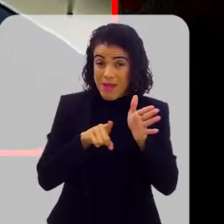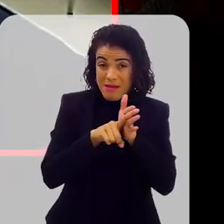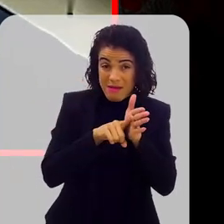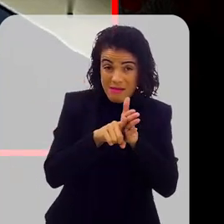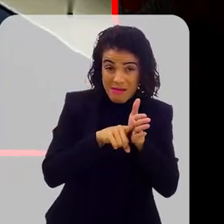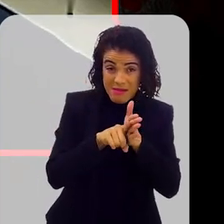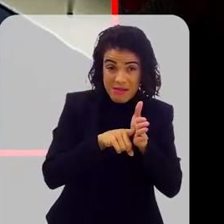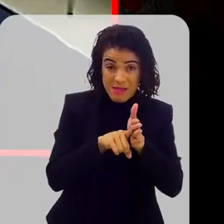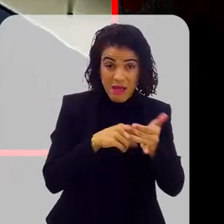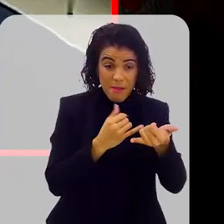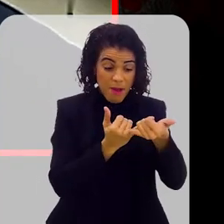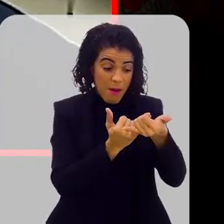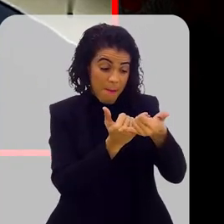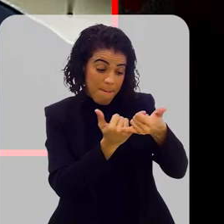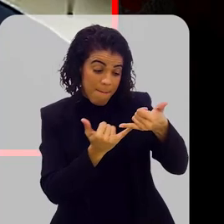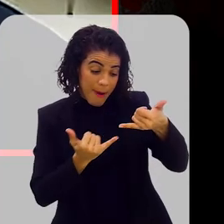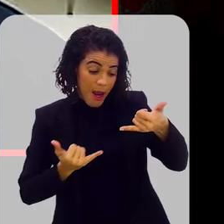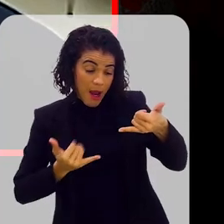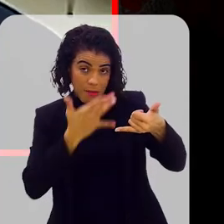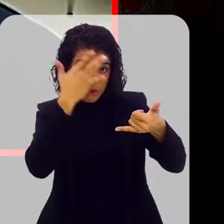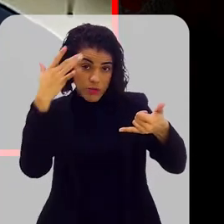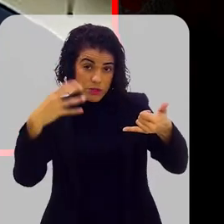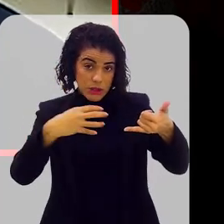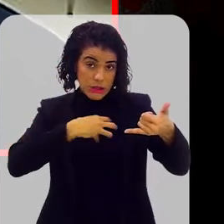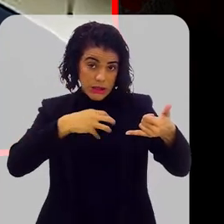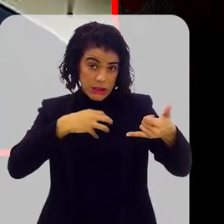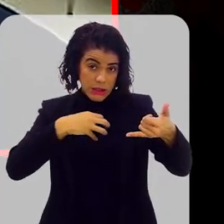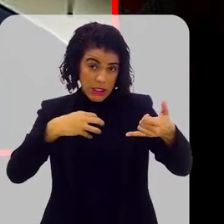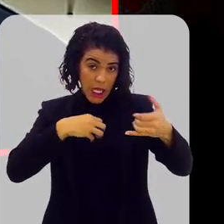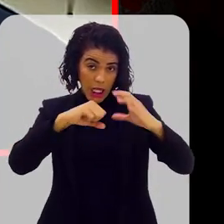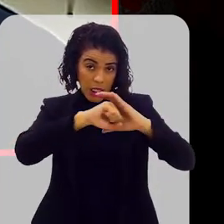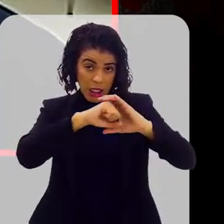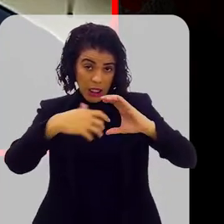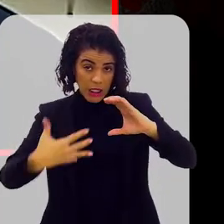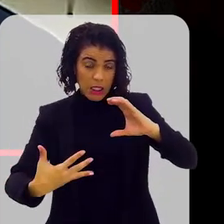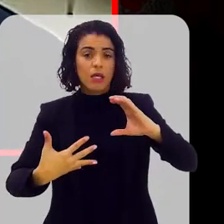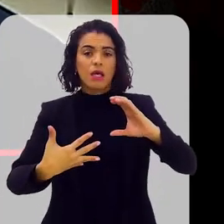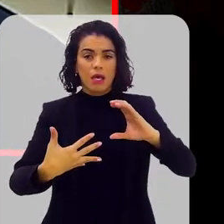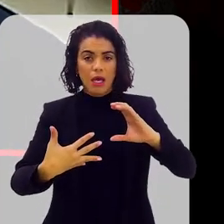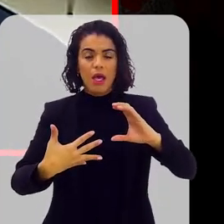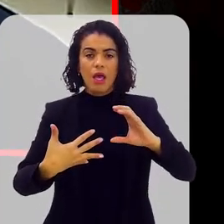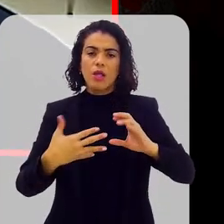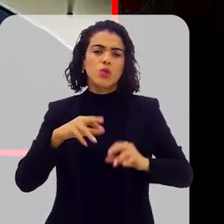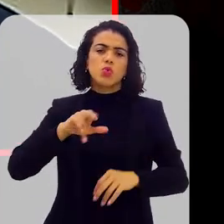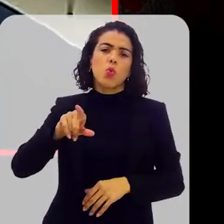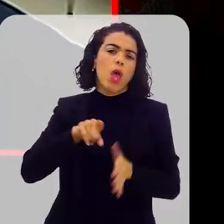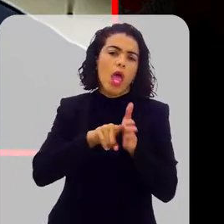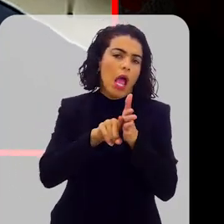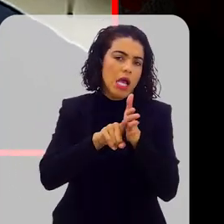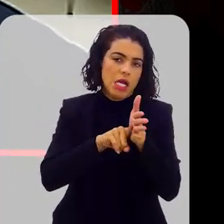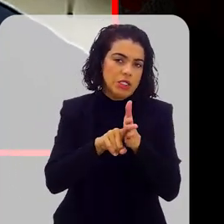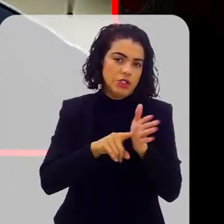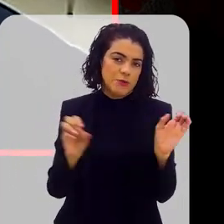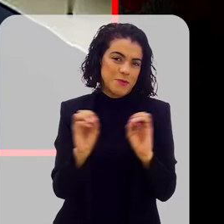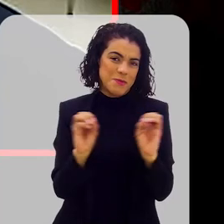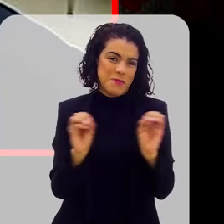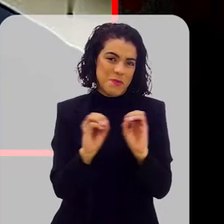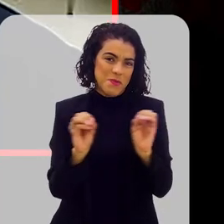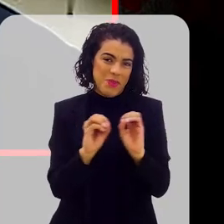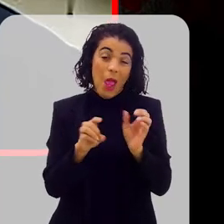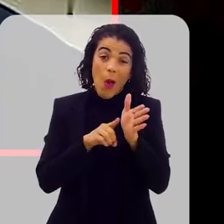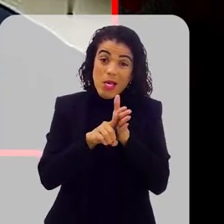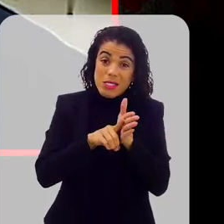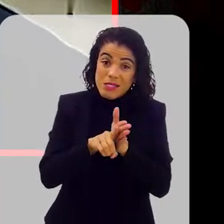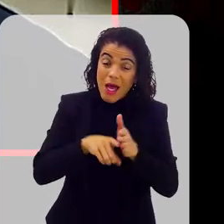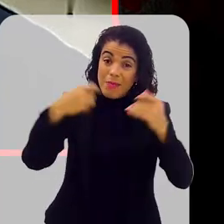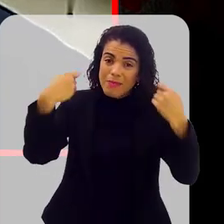de realização de exame em indivíduo que tem algum tipo de sintoma, a gente vai falar um pouco sobre esses sintomas, não é o rastreamento.